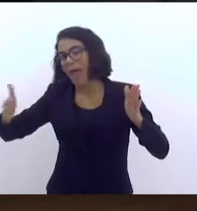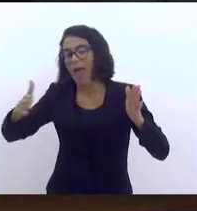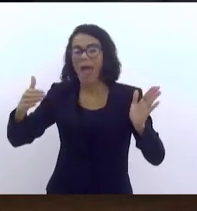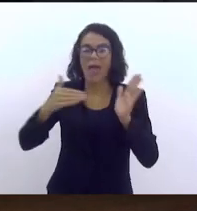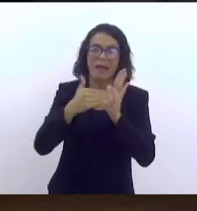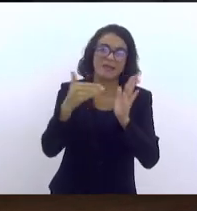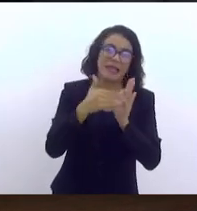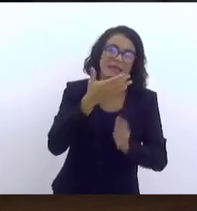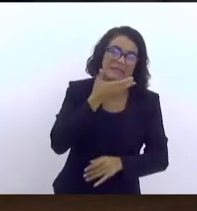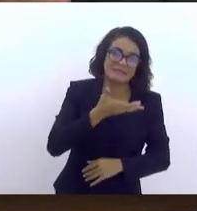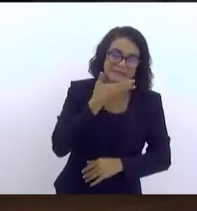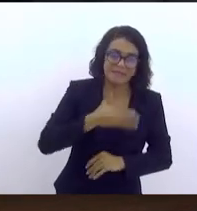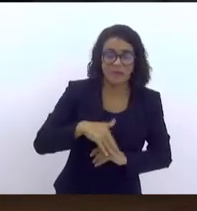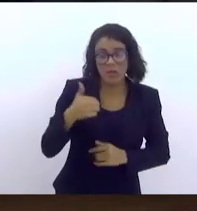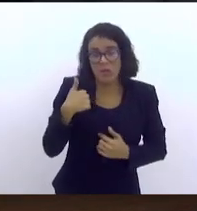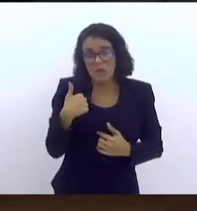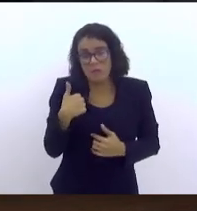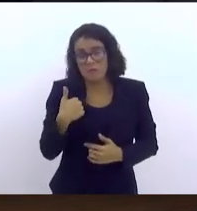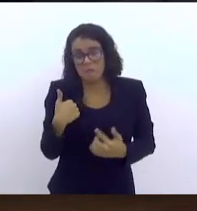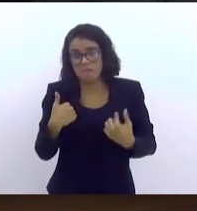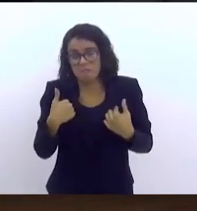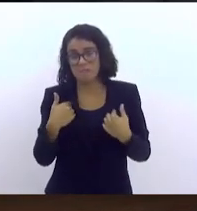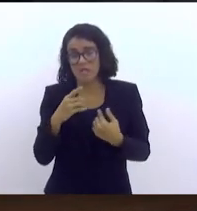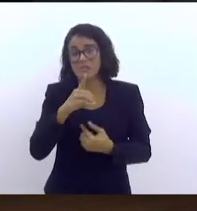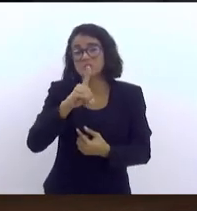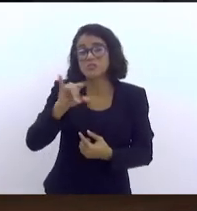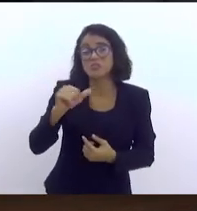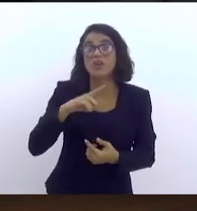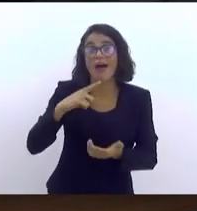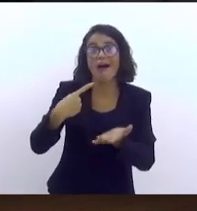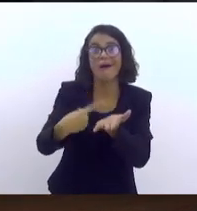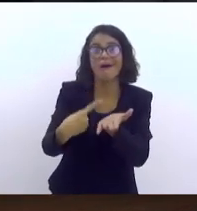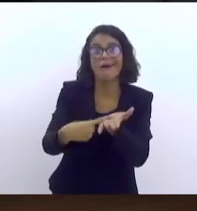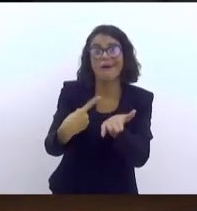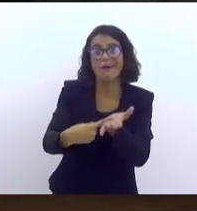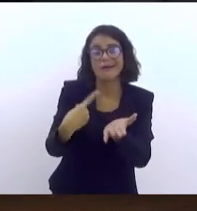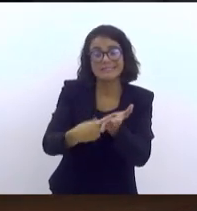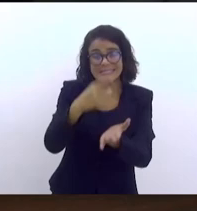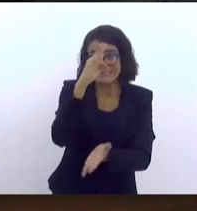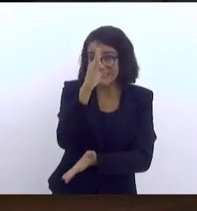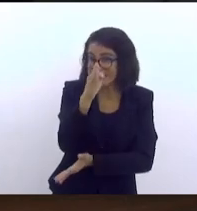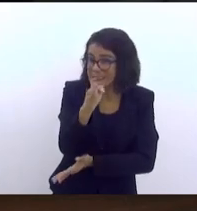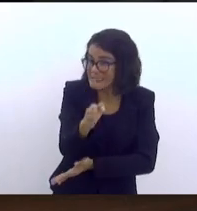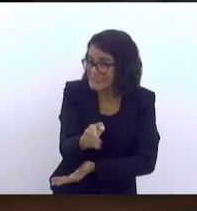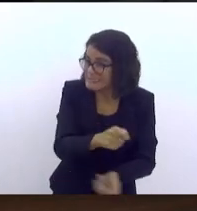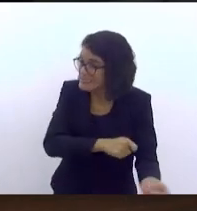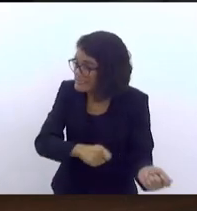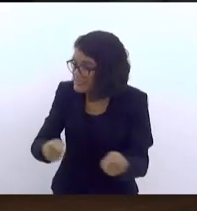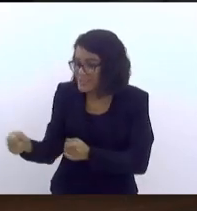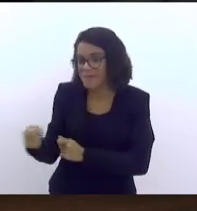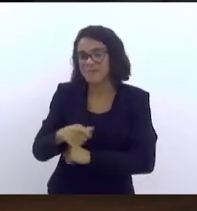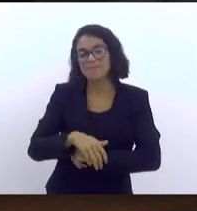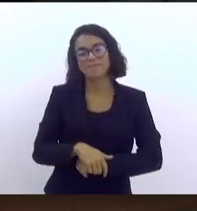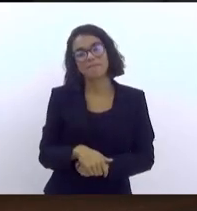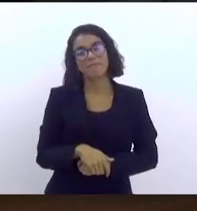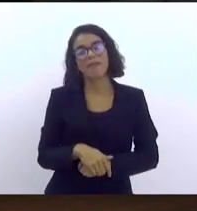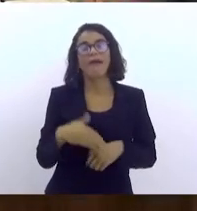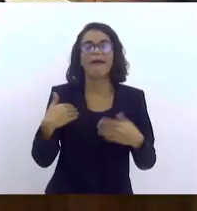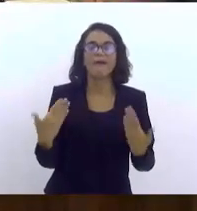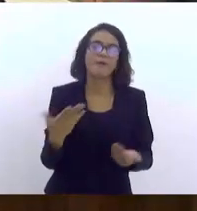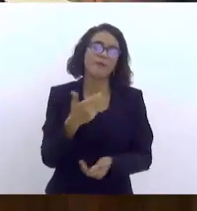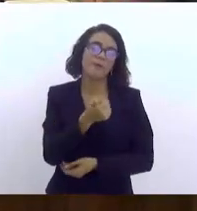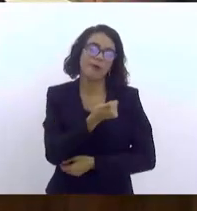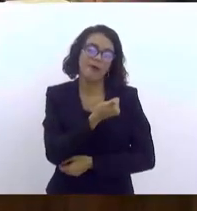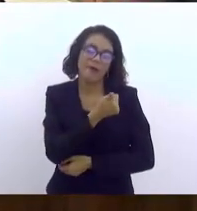sendo que eu naquele dia específico já tinha um compromisso fixo todos os dias marcados Então veio